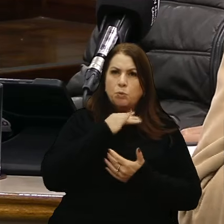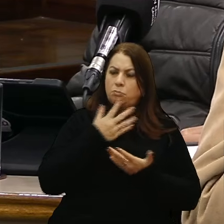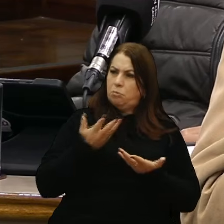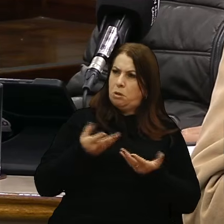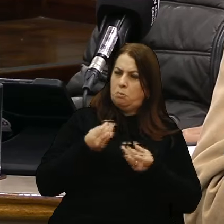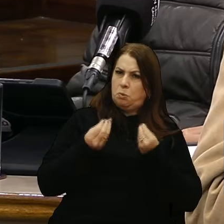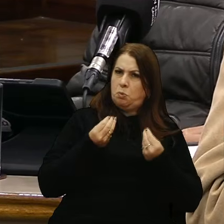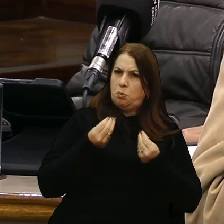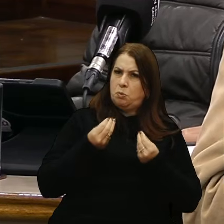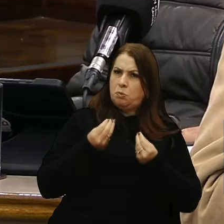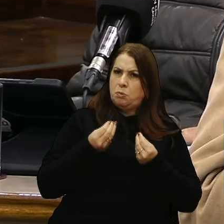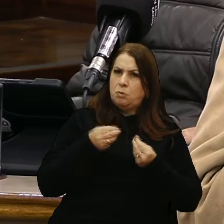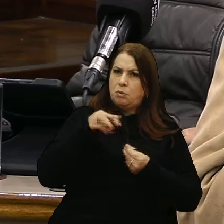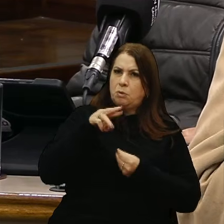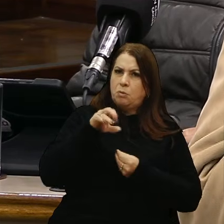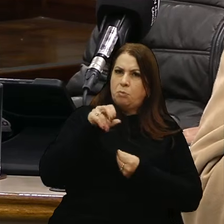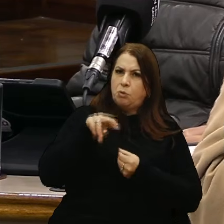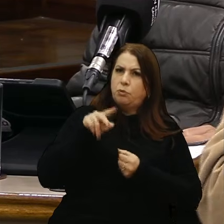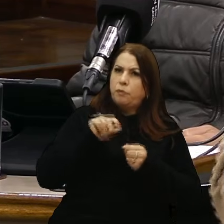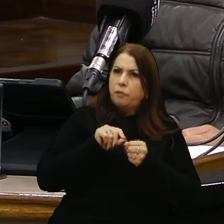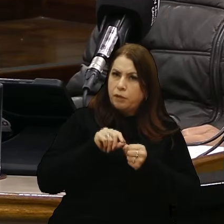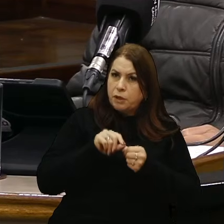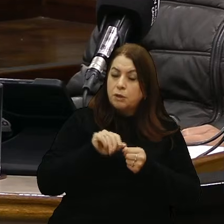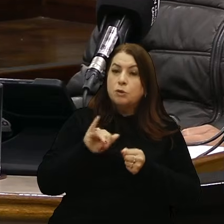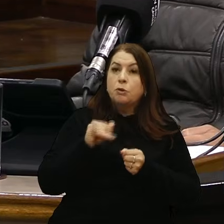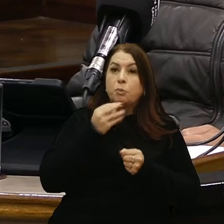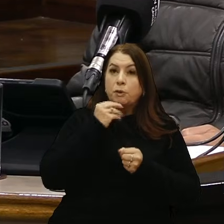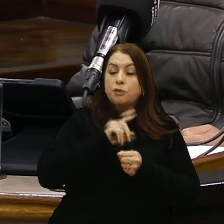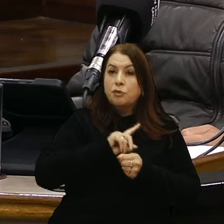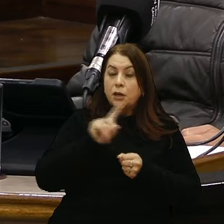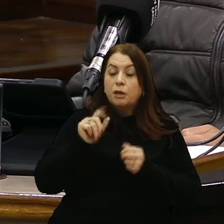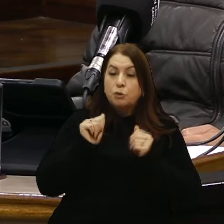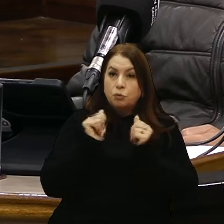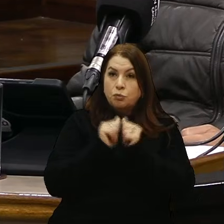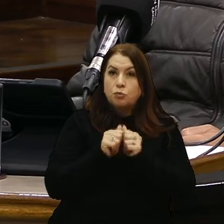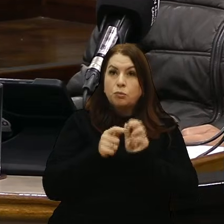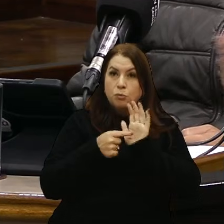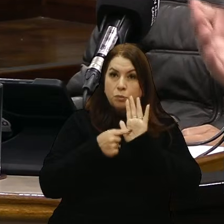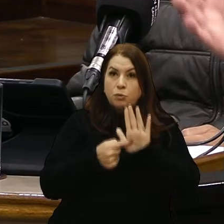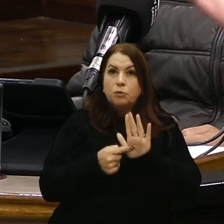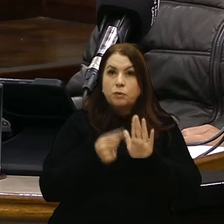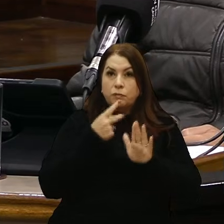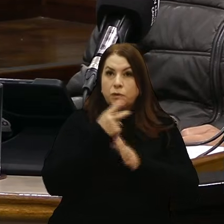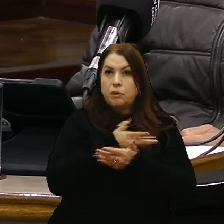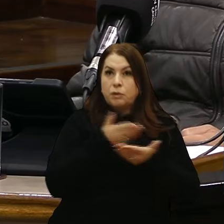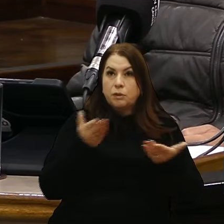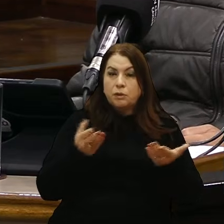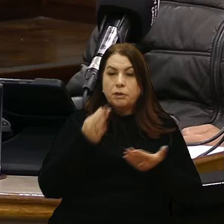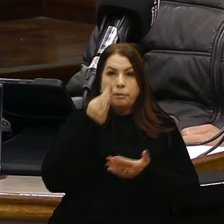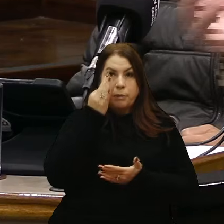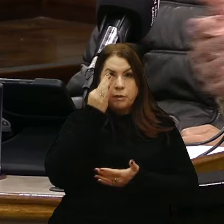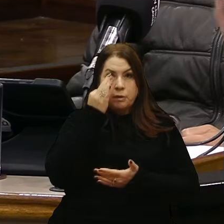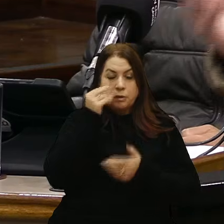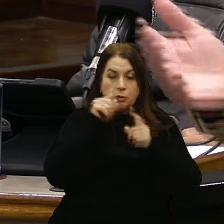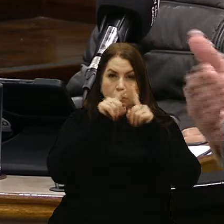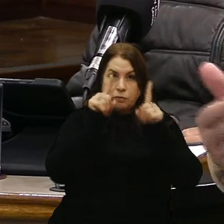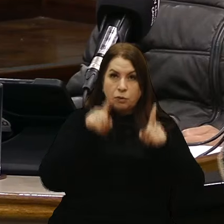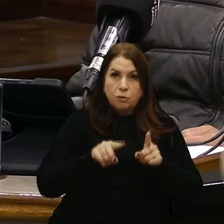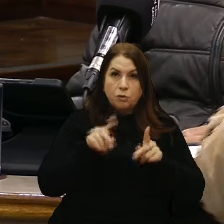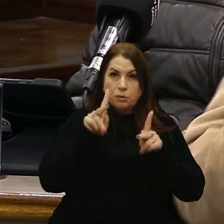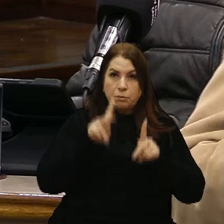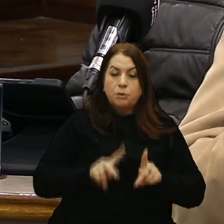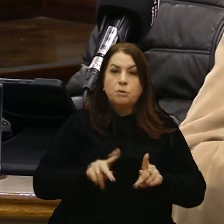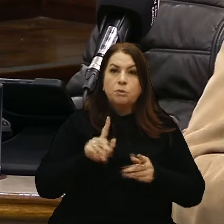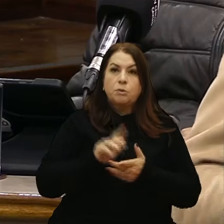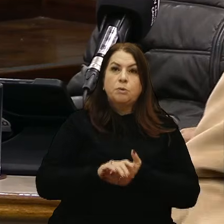mas o que o seu Milton fez? Mas quando eu tive a oportunidade da gente estar junto e o senhor falou, e eu falo aqui na presença dos servidores, das pessoas